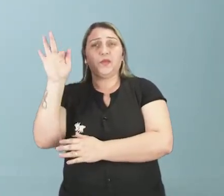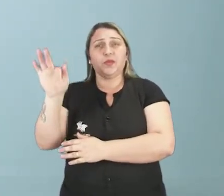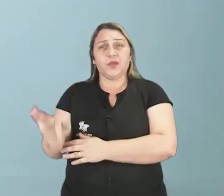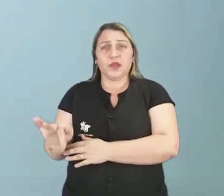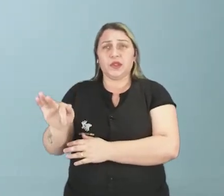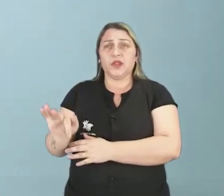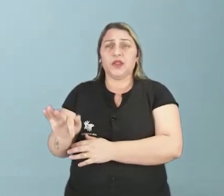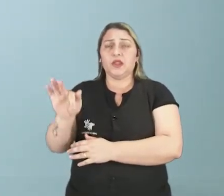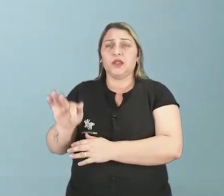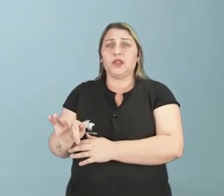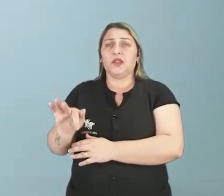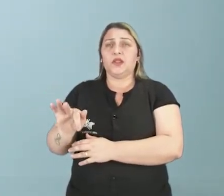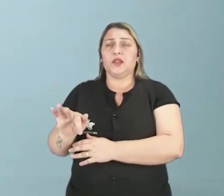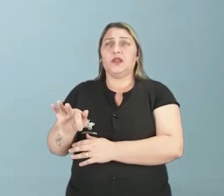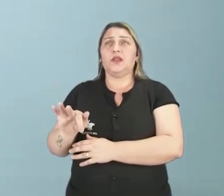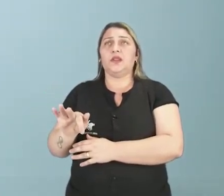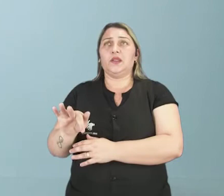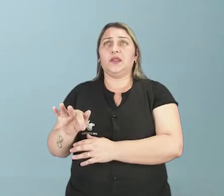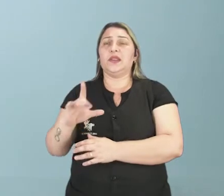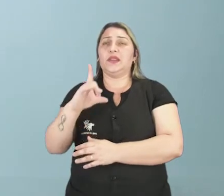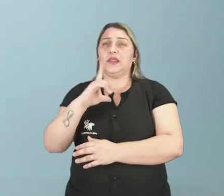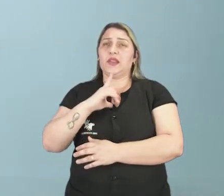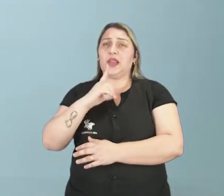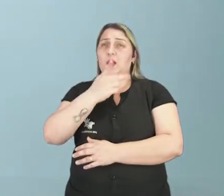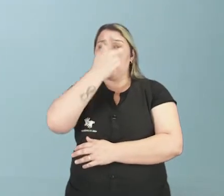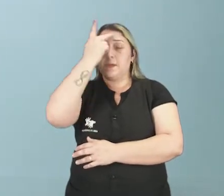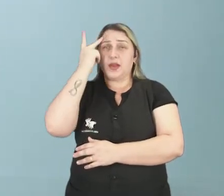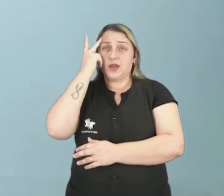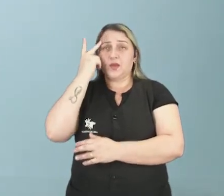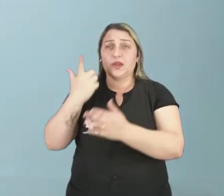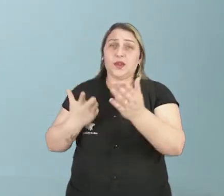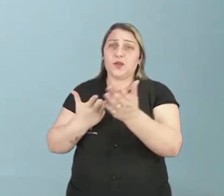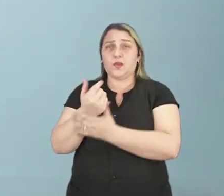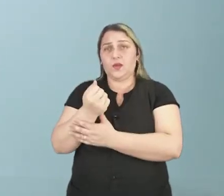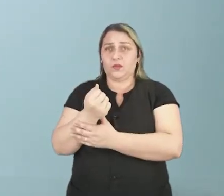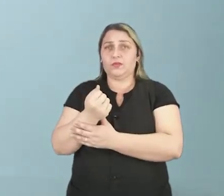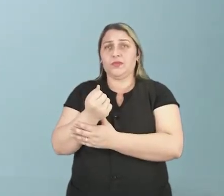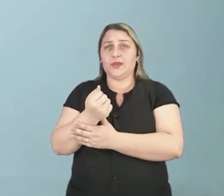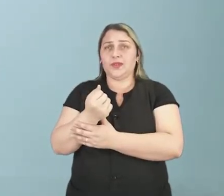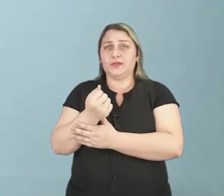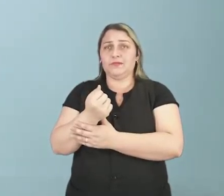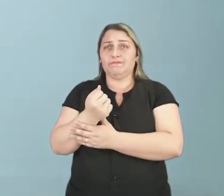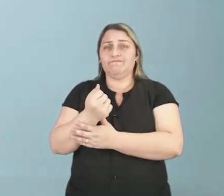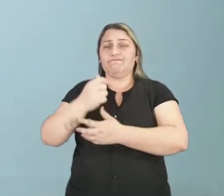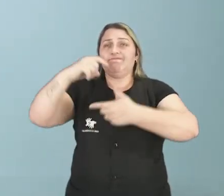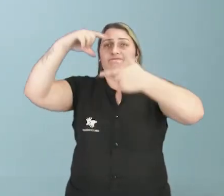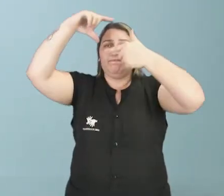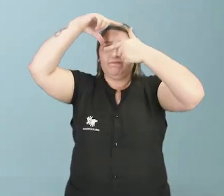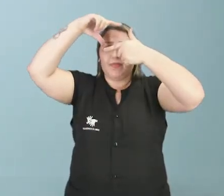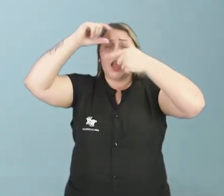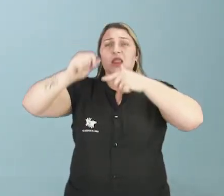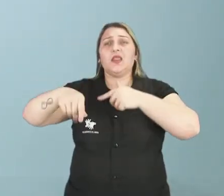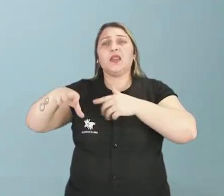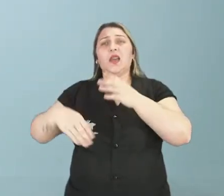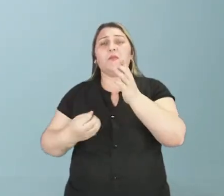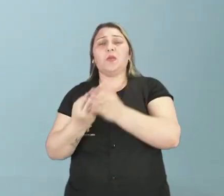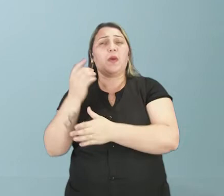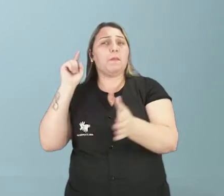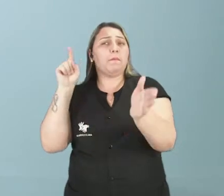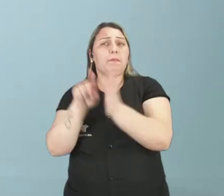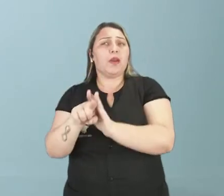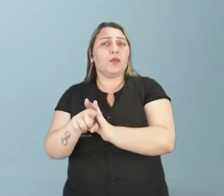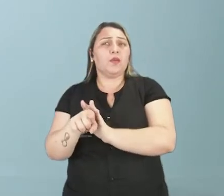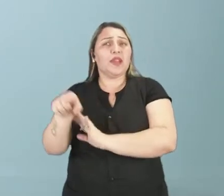dessa lança existe um consumidor, e ele é um consumidor alienado. Ou seja, quem produz não vai perguntar